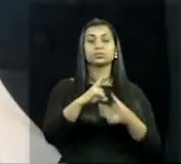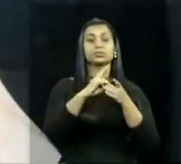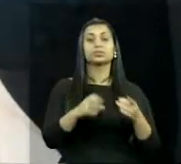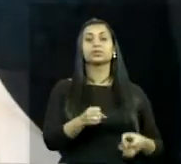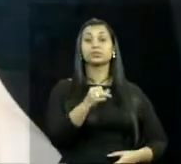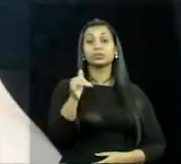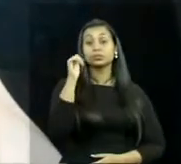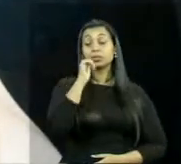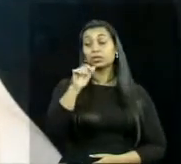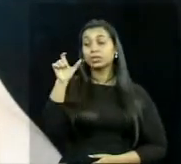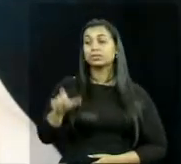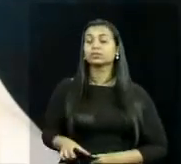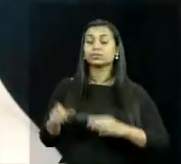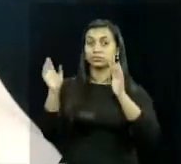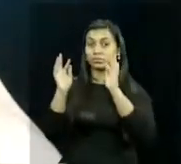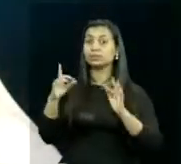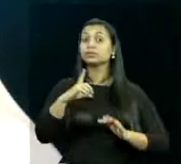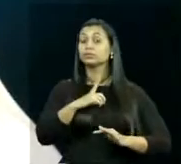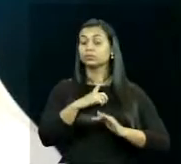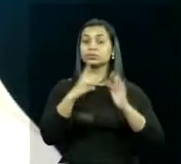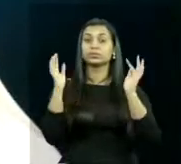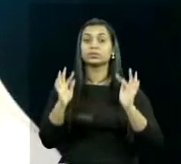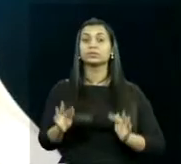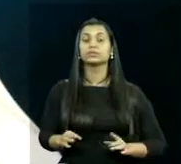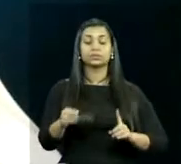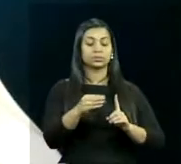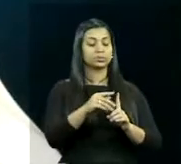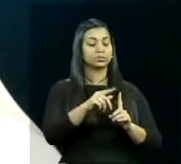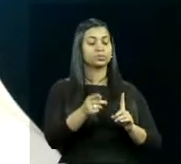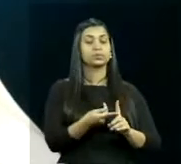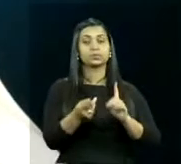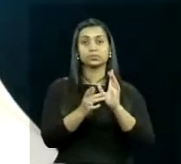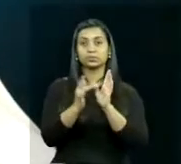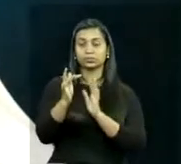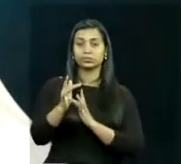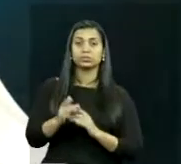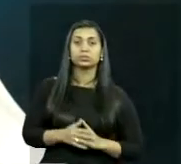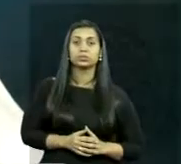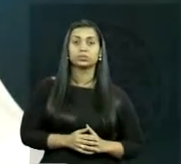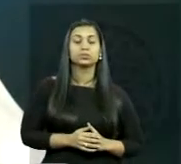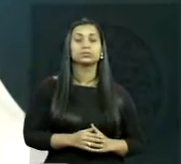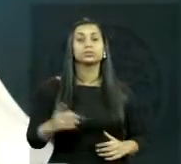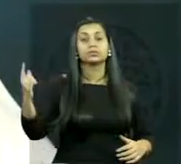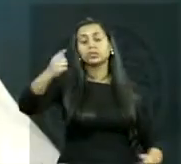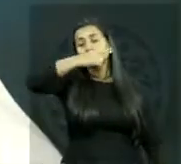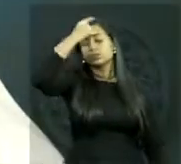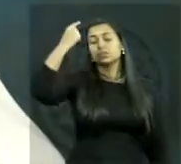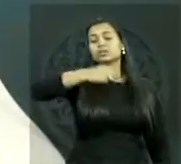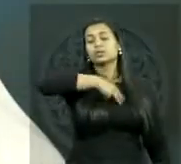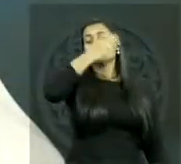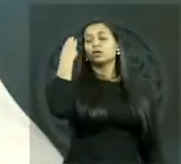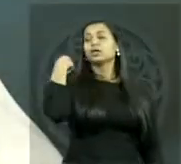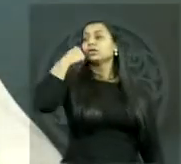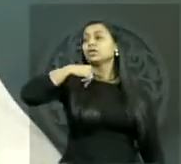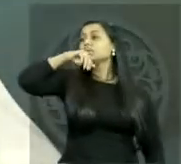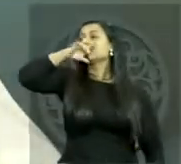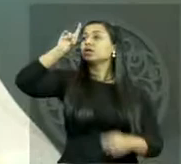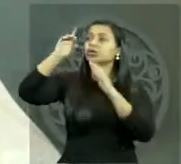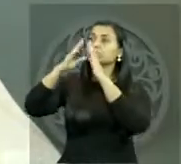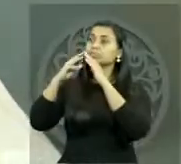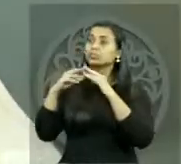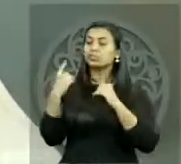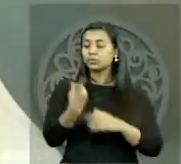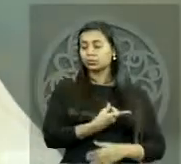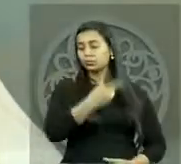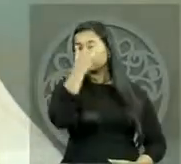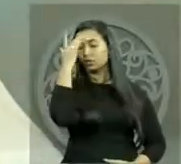graça, o Senhor é convosco. Bendita sois vós entre as mulheres, e bendito é o fruto do vosso ventre, Jesus. Santa Maria,